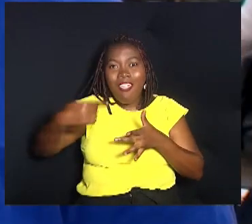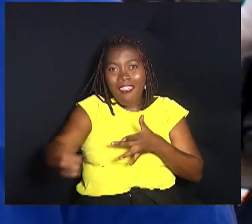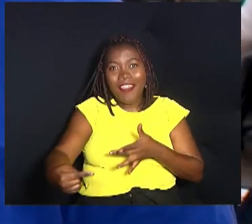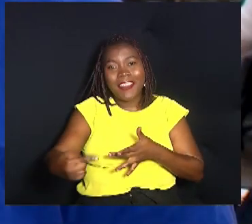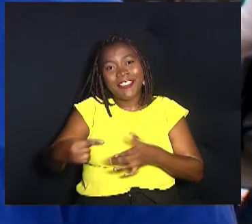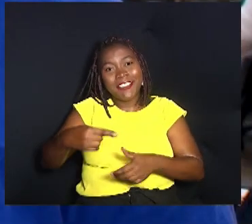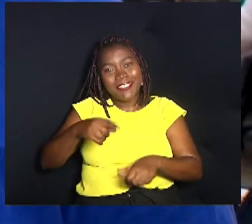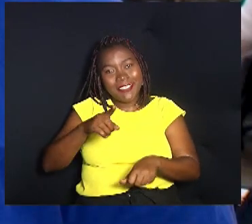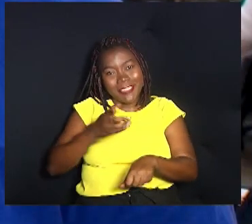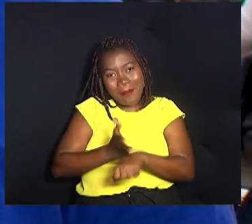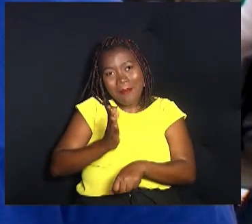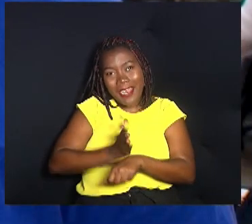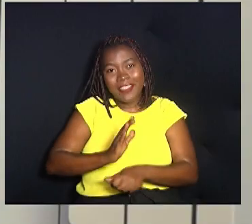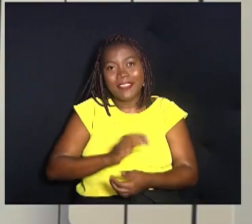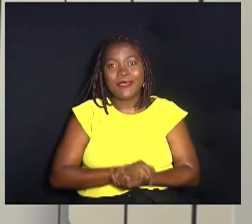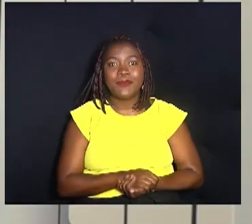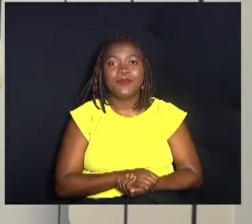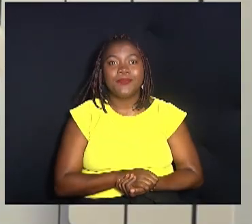prática.